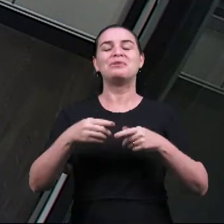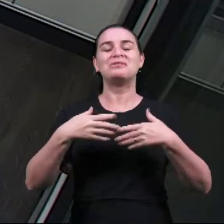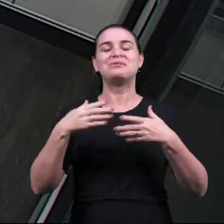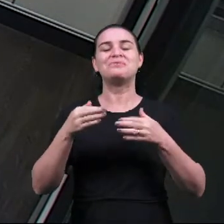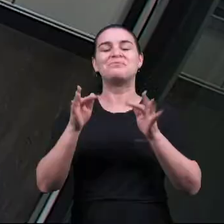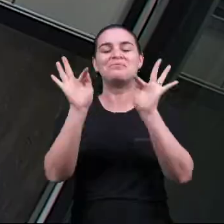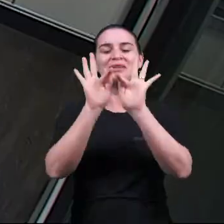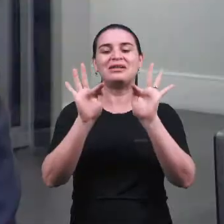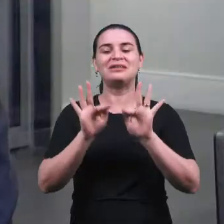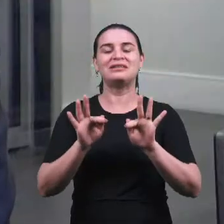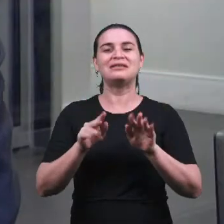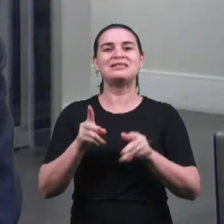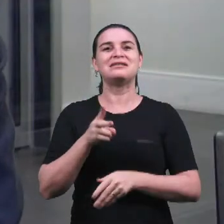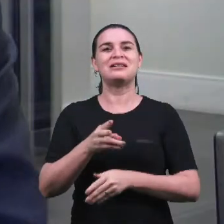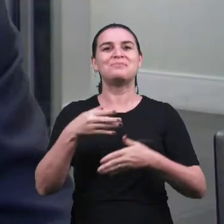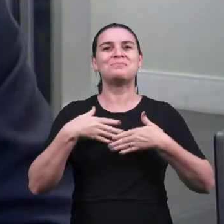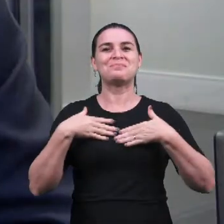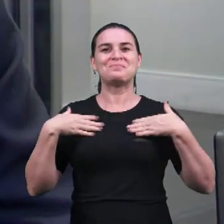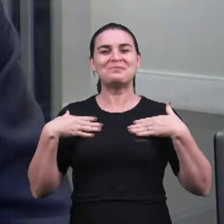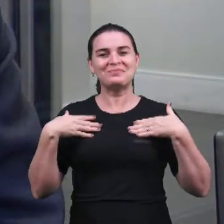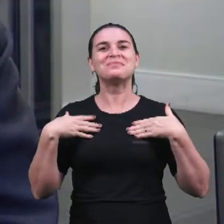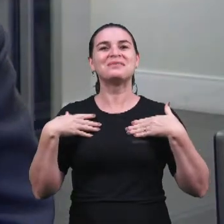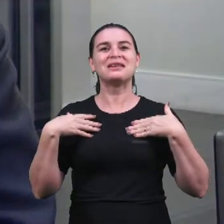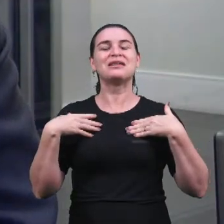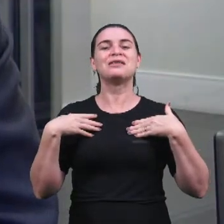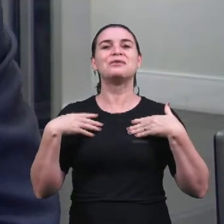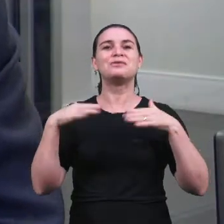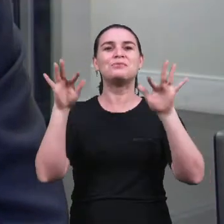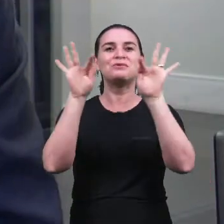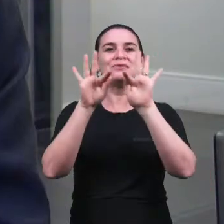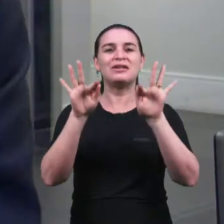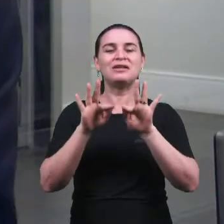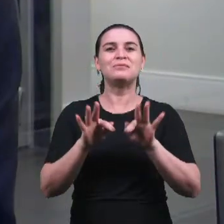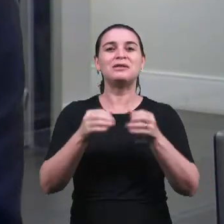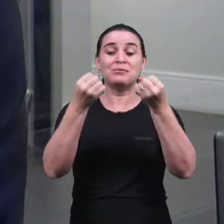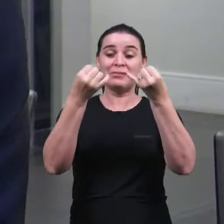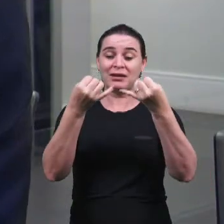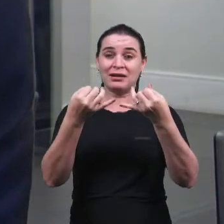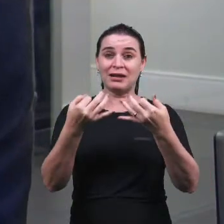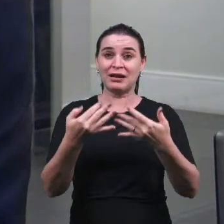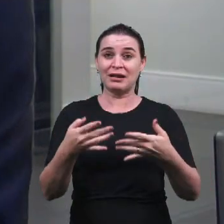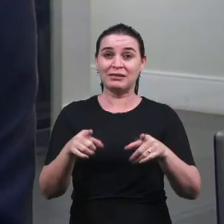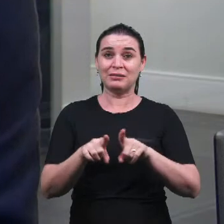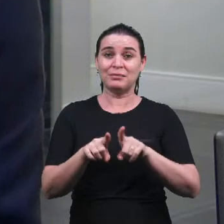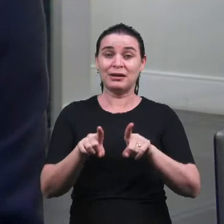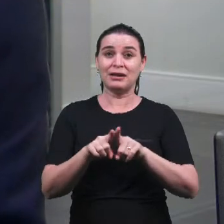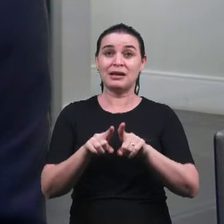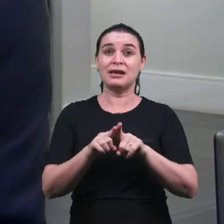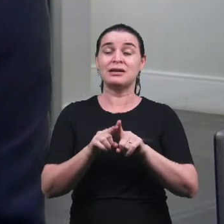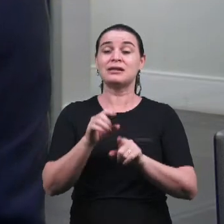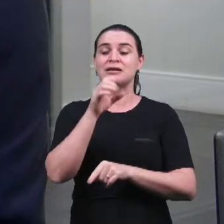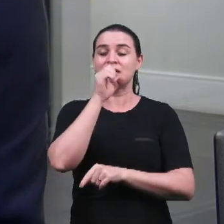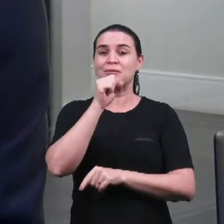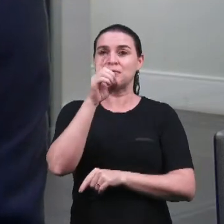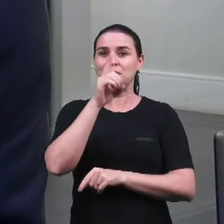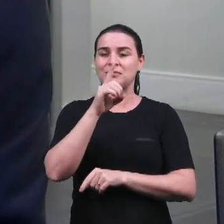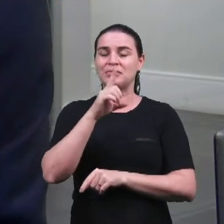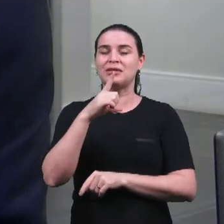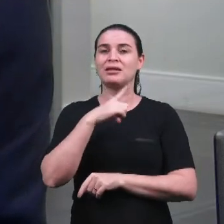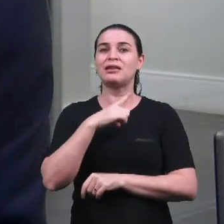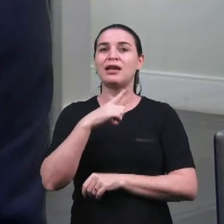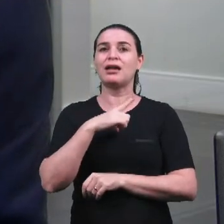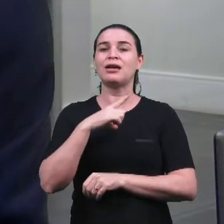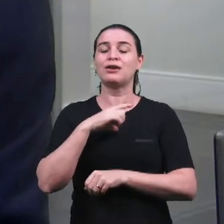simpático. E à disposição para a gente falarmos um pouco. Esse fim de semana, né, Kleber, temos um seminário dos obreiros